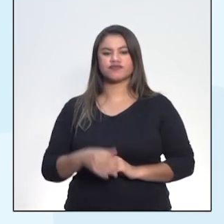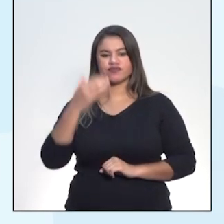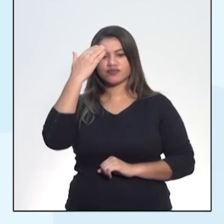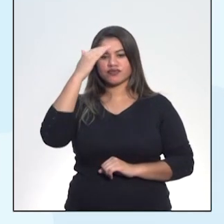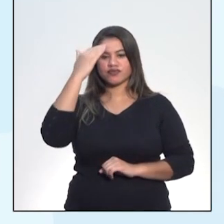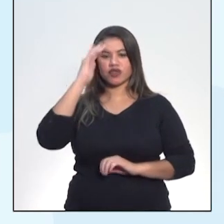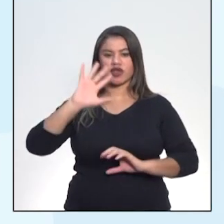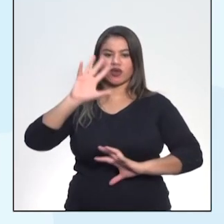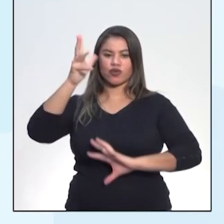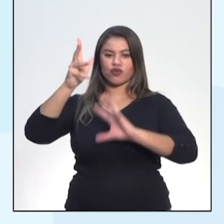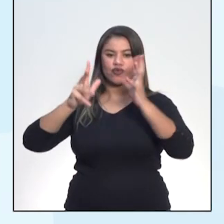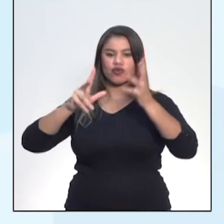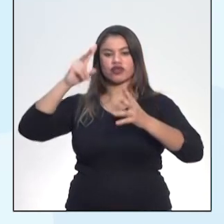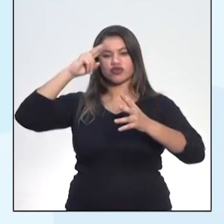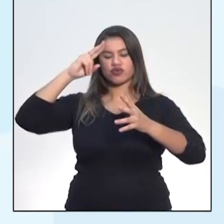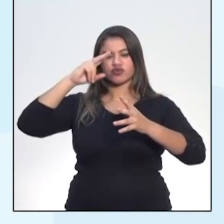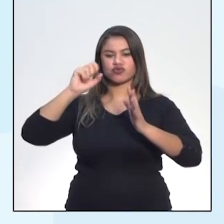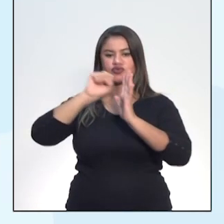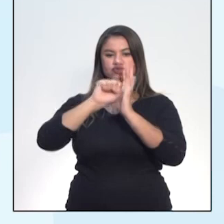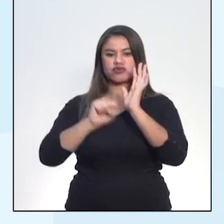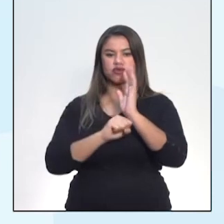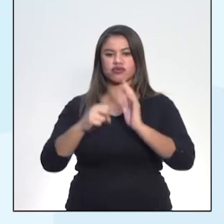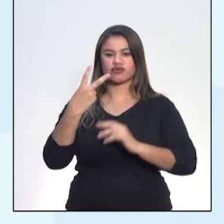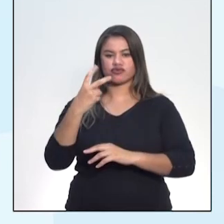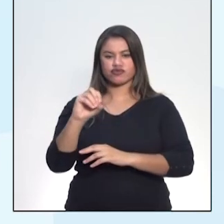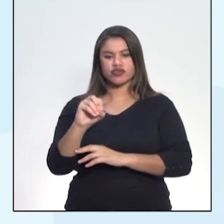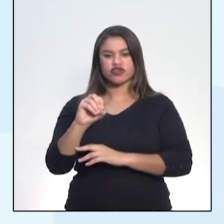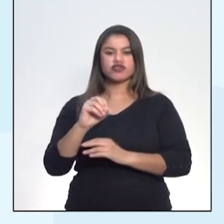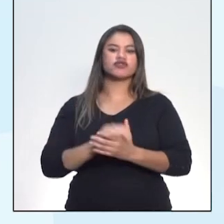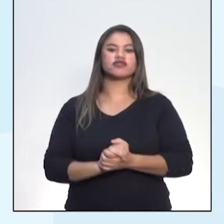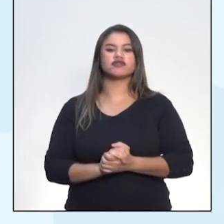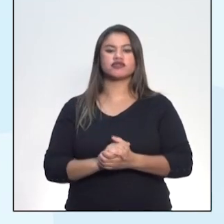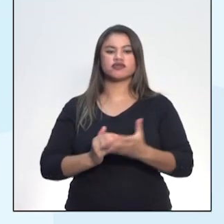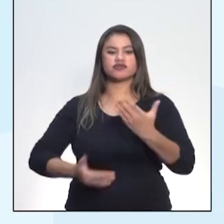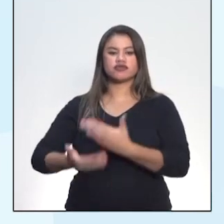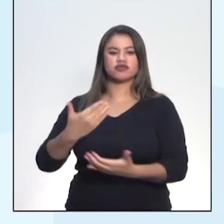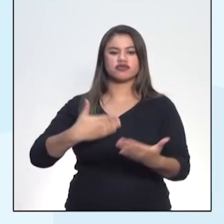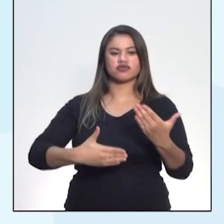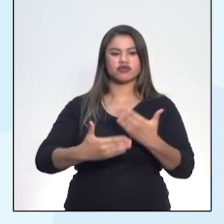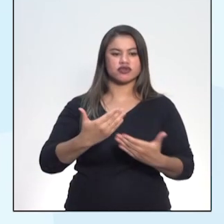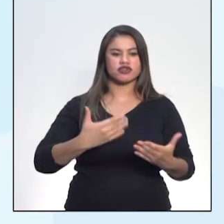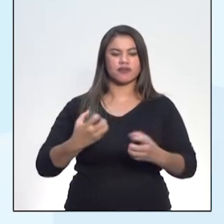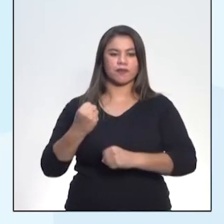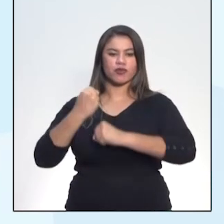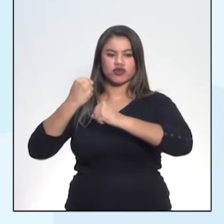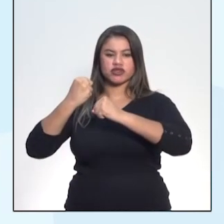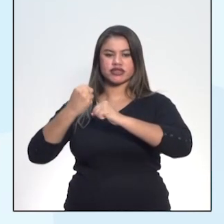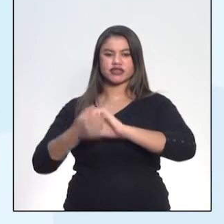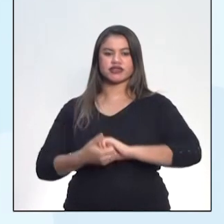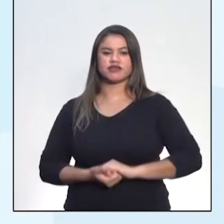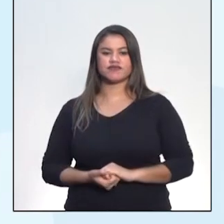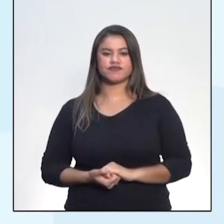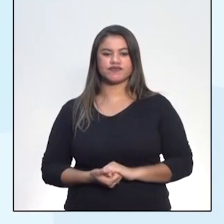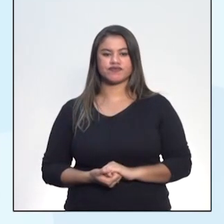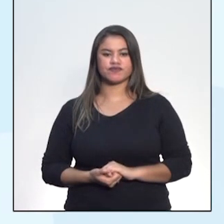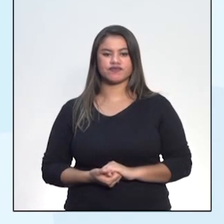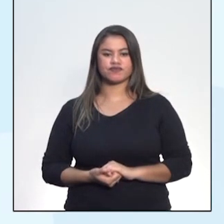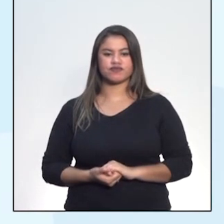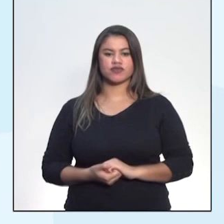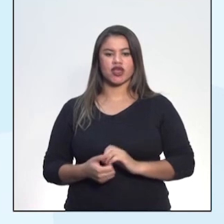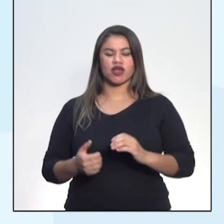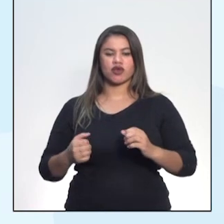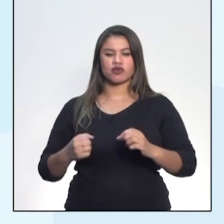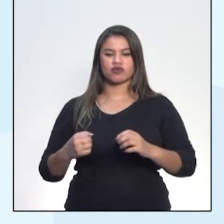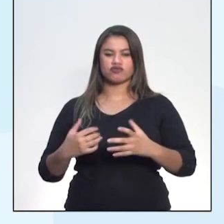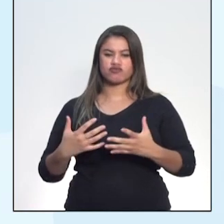os acontecimentos históricos do século XX e as relações de poder que se